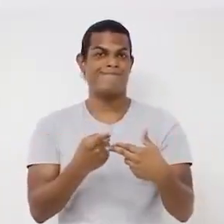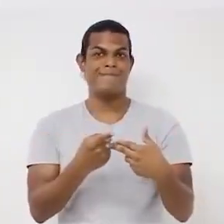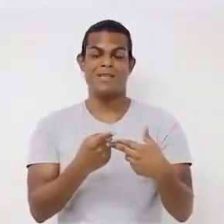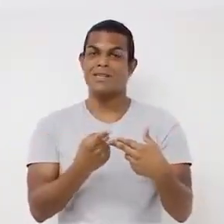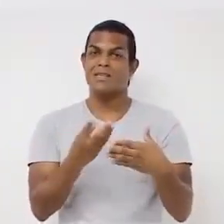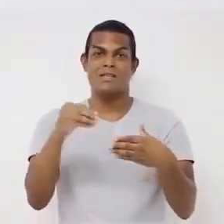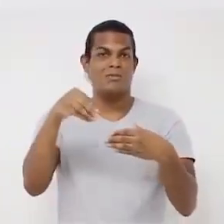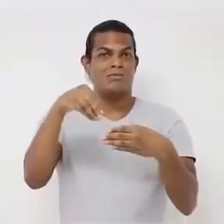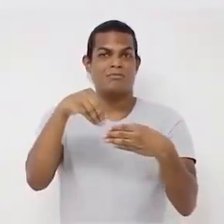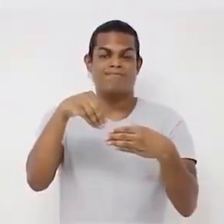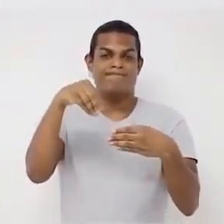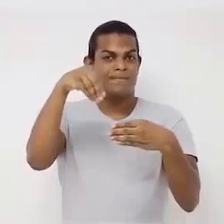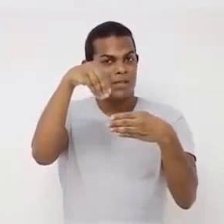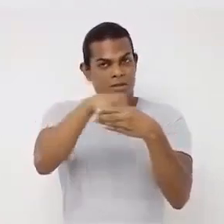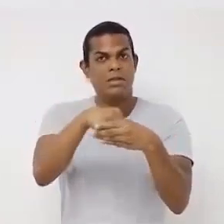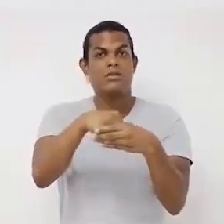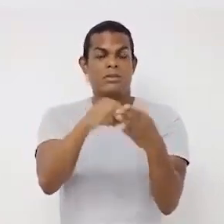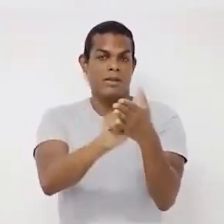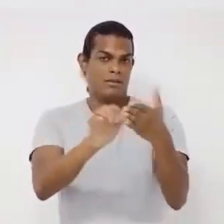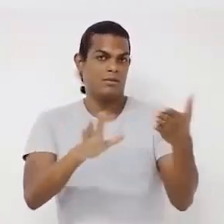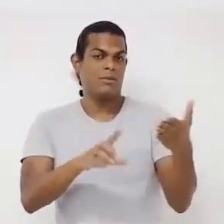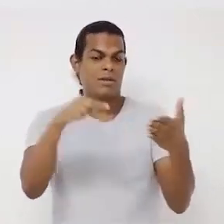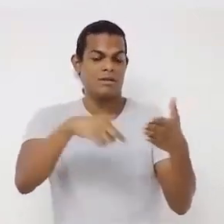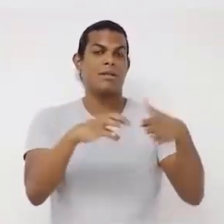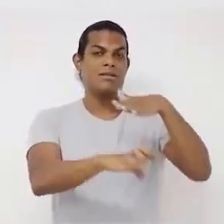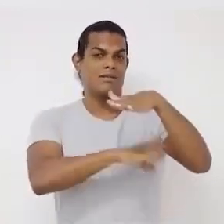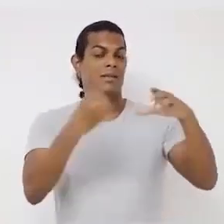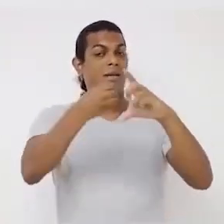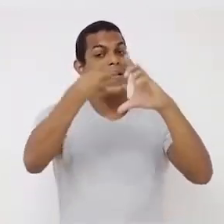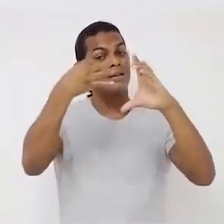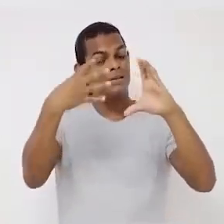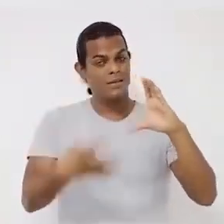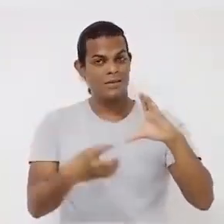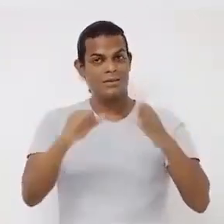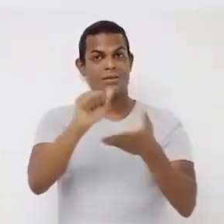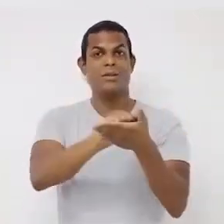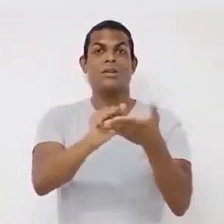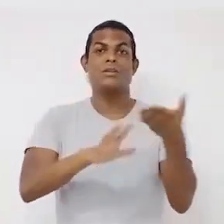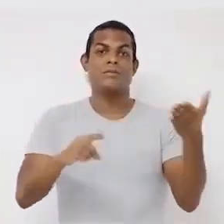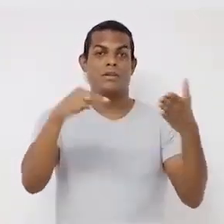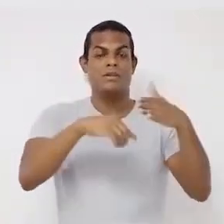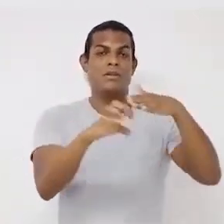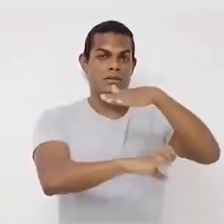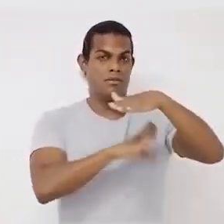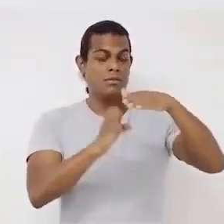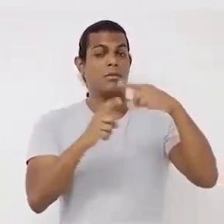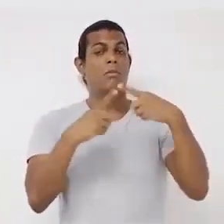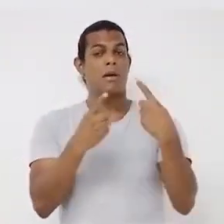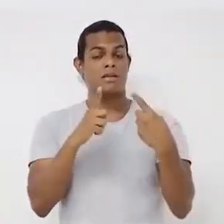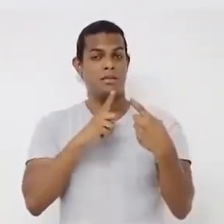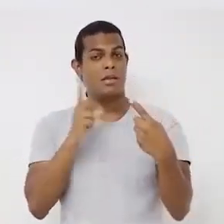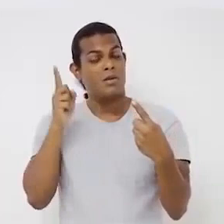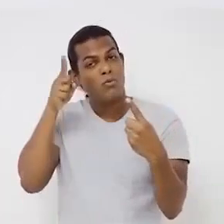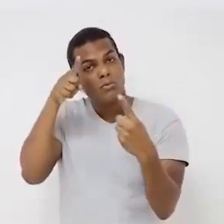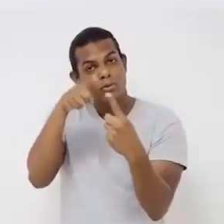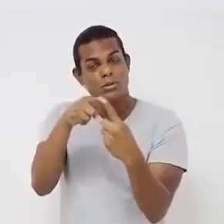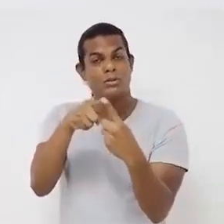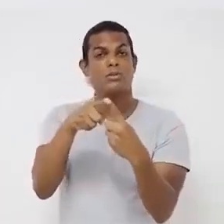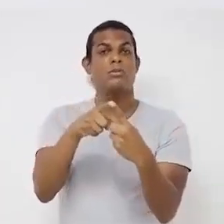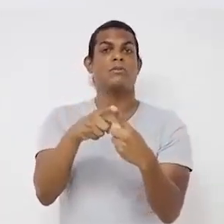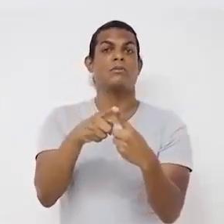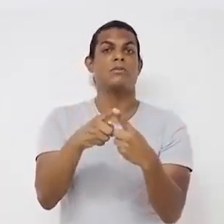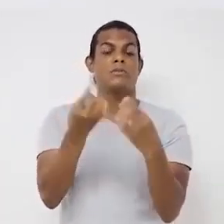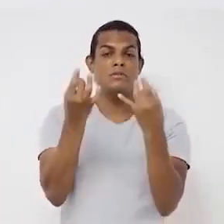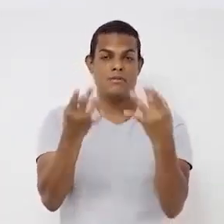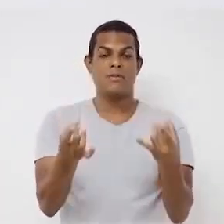do estoque da empresa, não faz parte do operacional da empresa, mas que ela tem a intenção de vender, isso